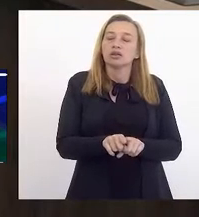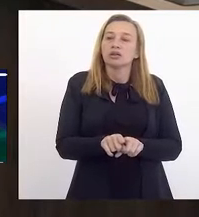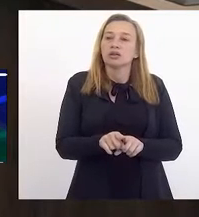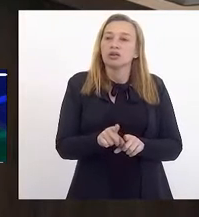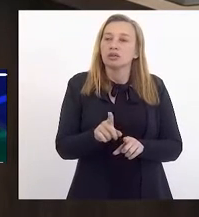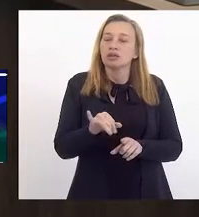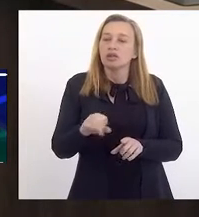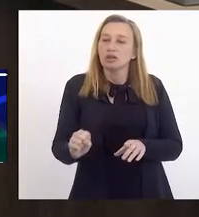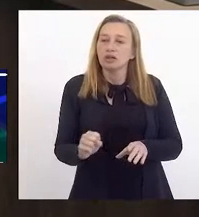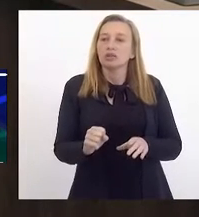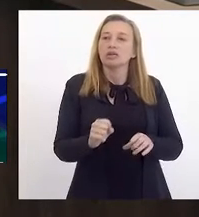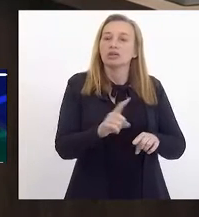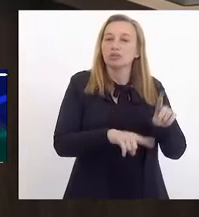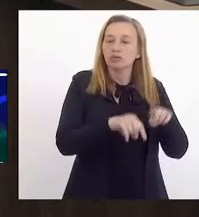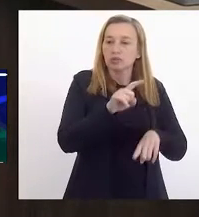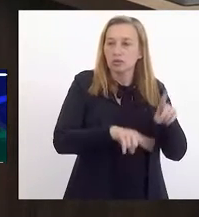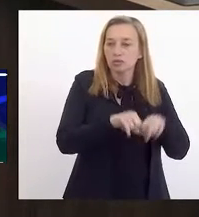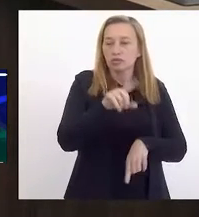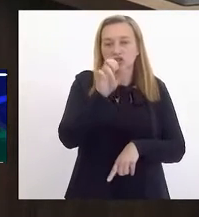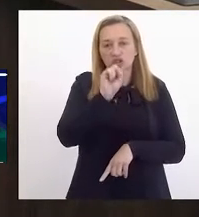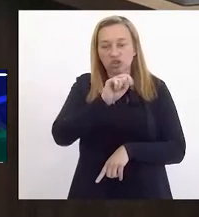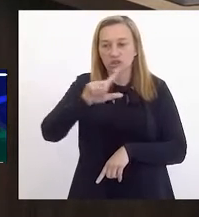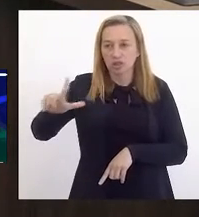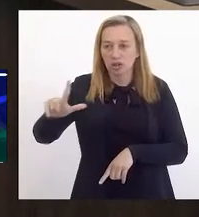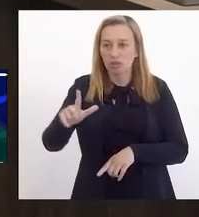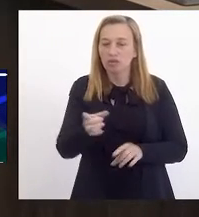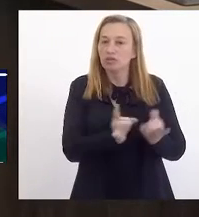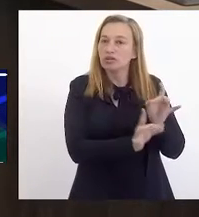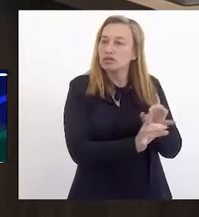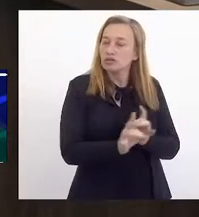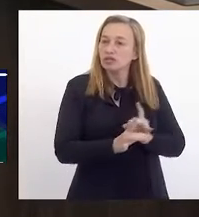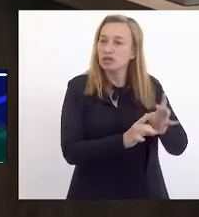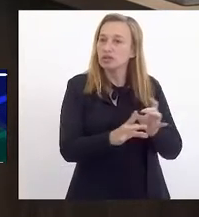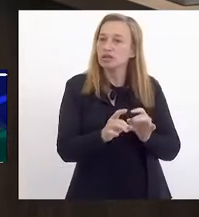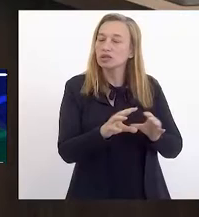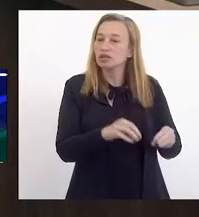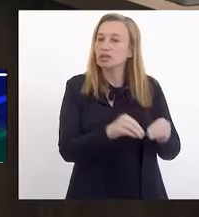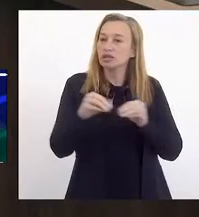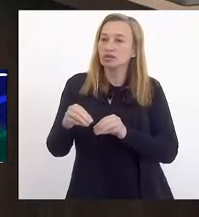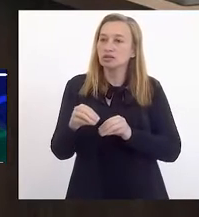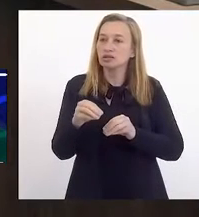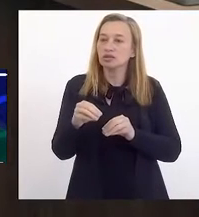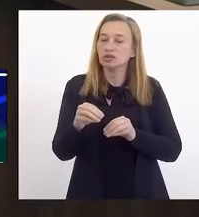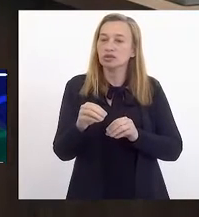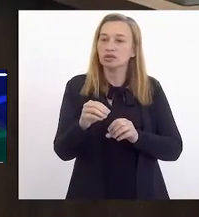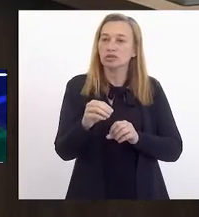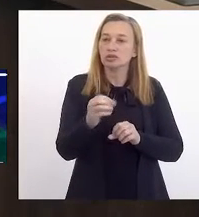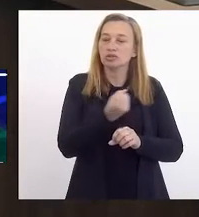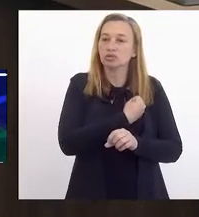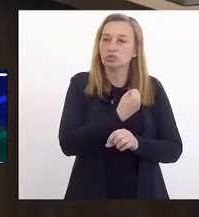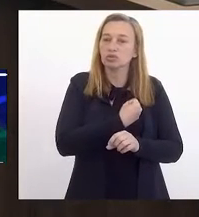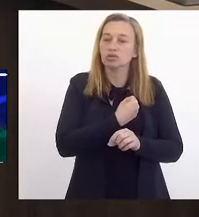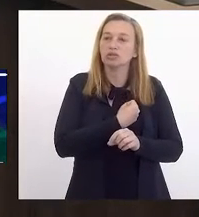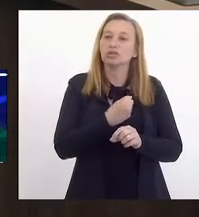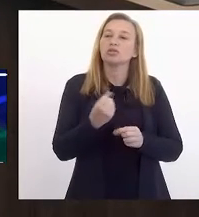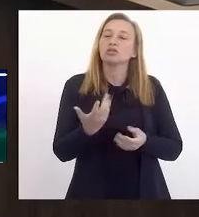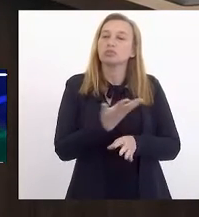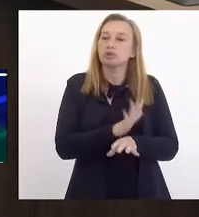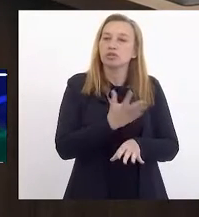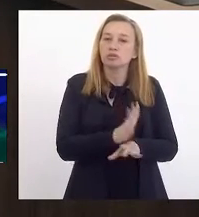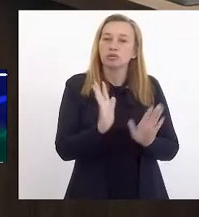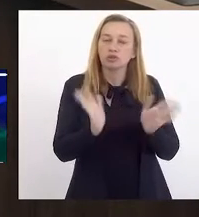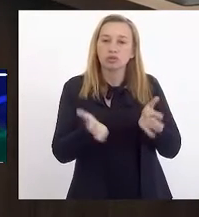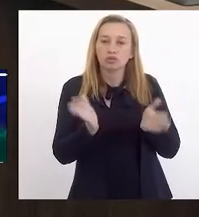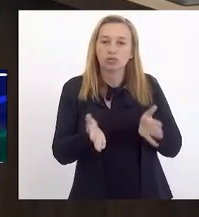e mercadorias digitais comercializadas por meio de transferência eletrônica de dados, bem como as práticas atuais